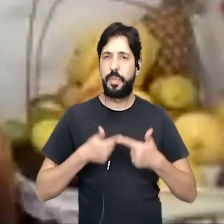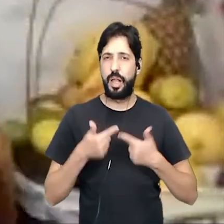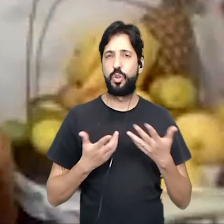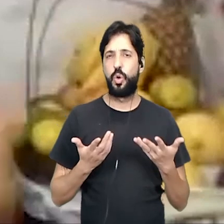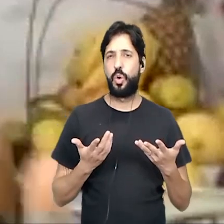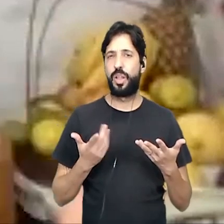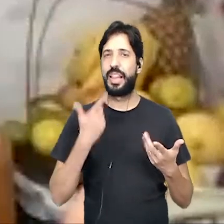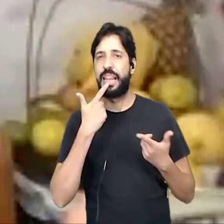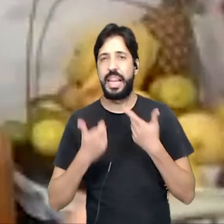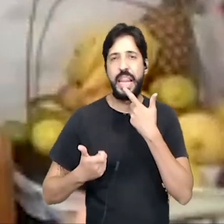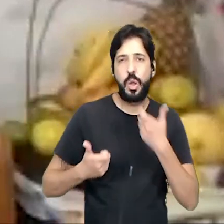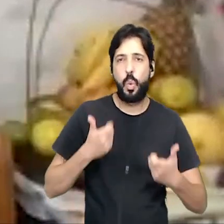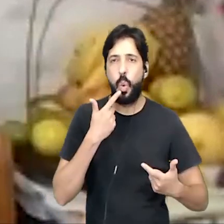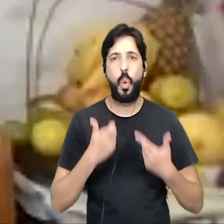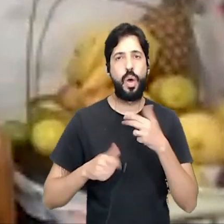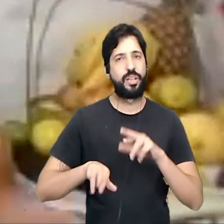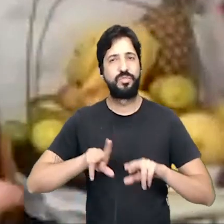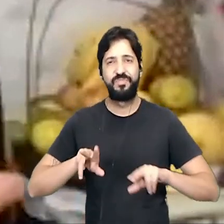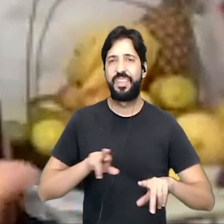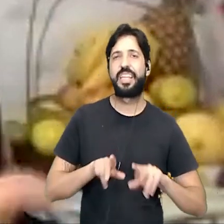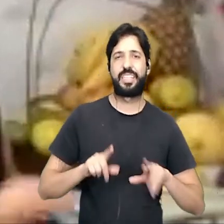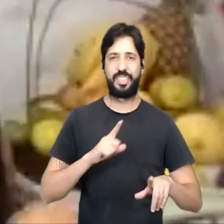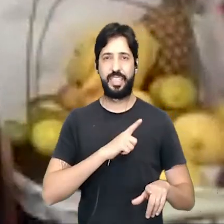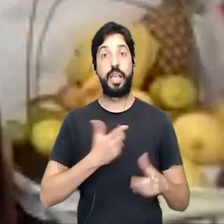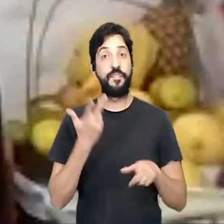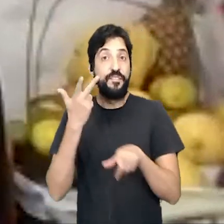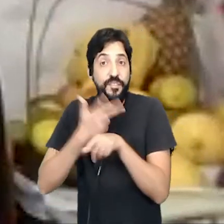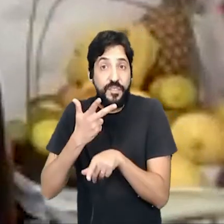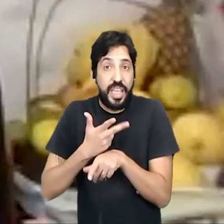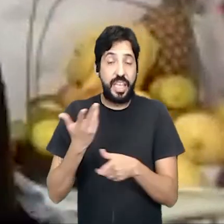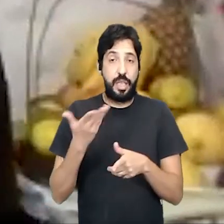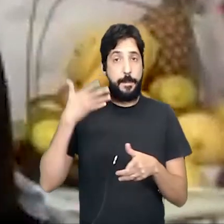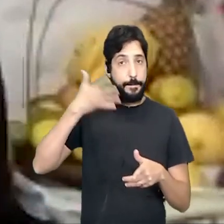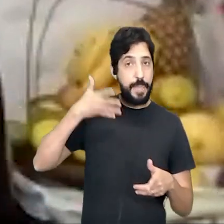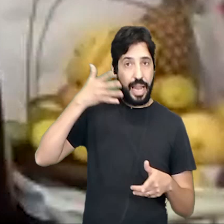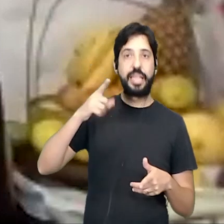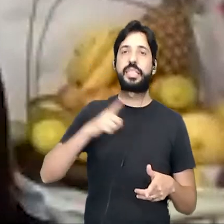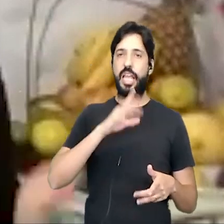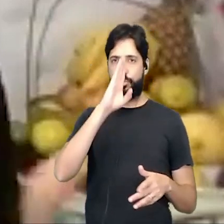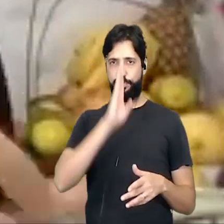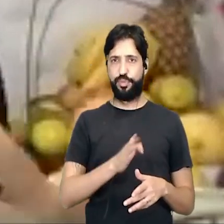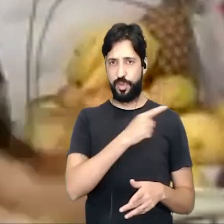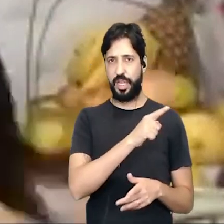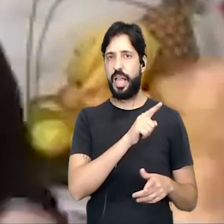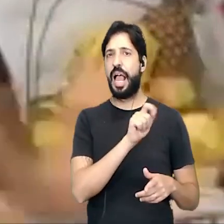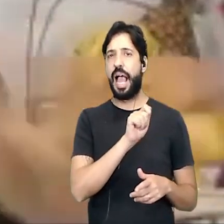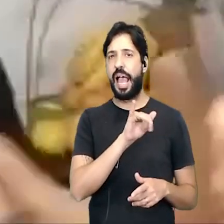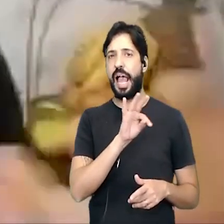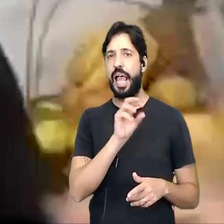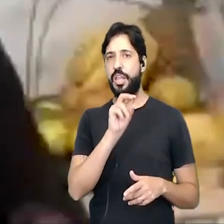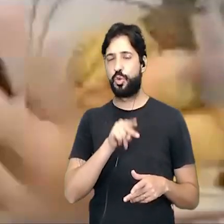gente trabalhou com muitas, digamos, linguagens. Então, havia no espetáculo vídeo, palestra, uma